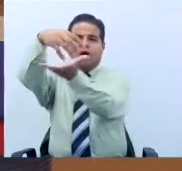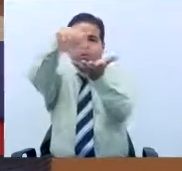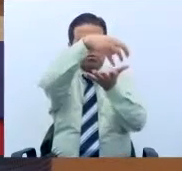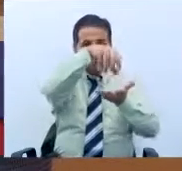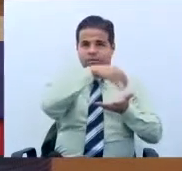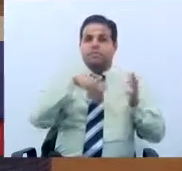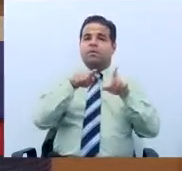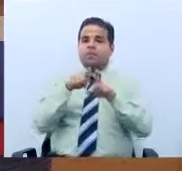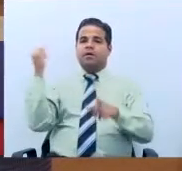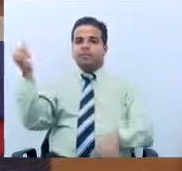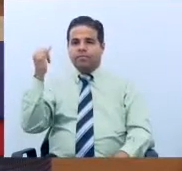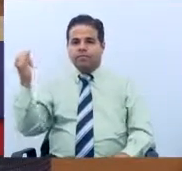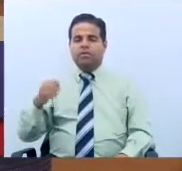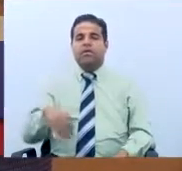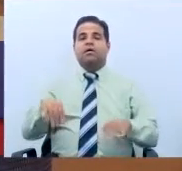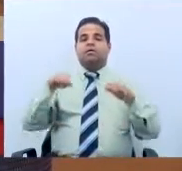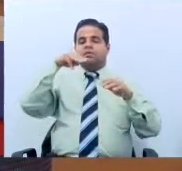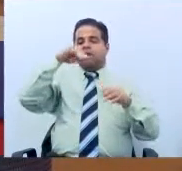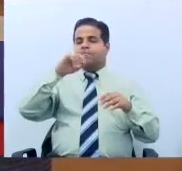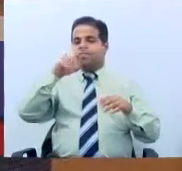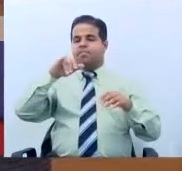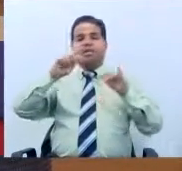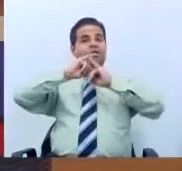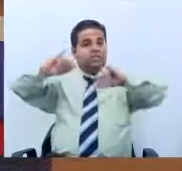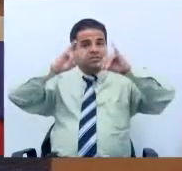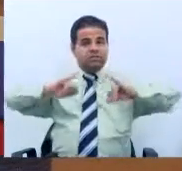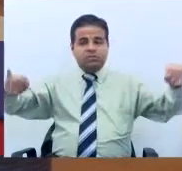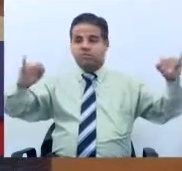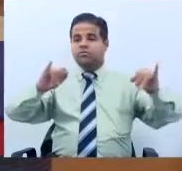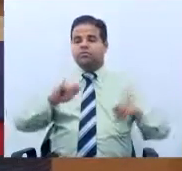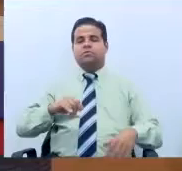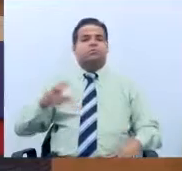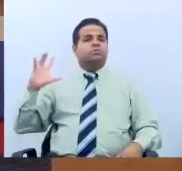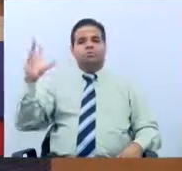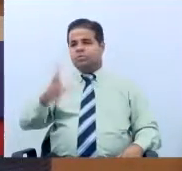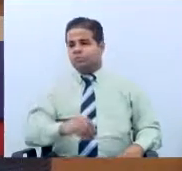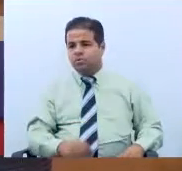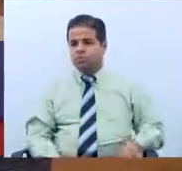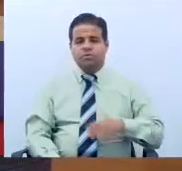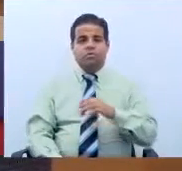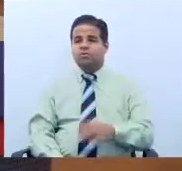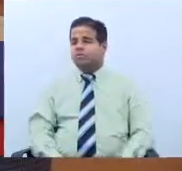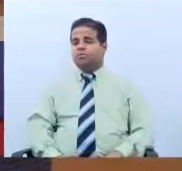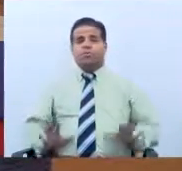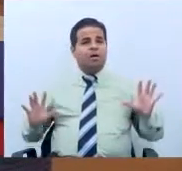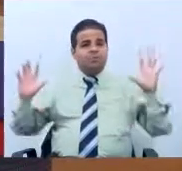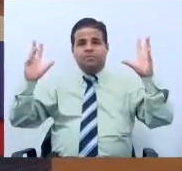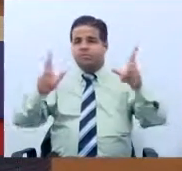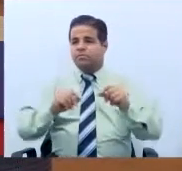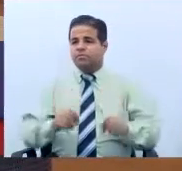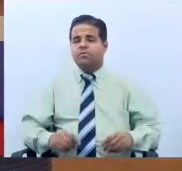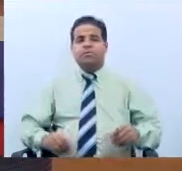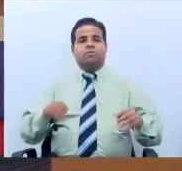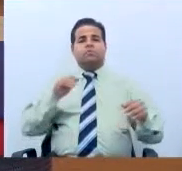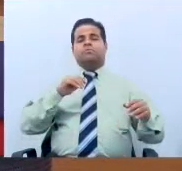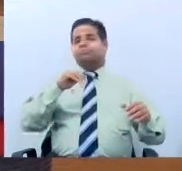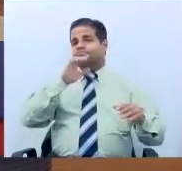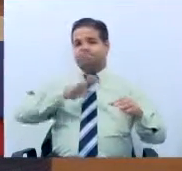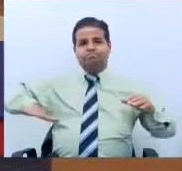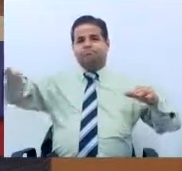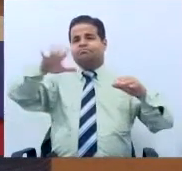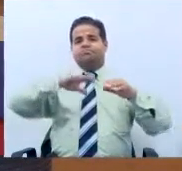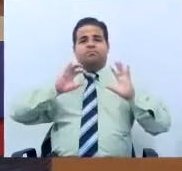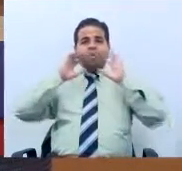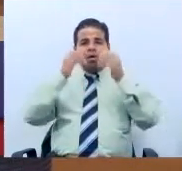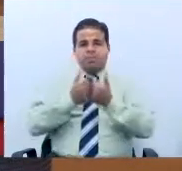setores importantes da grande mídia, maçonaria, setores do capital financeiro